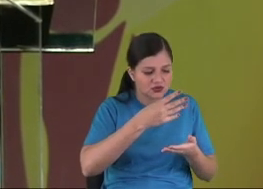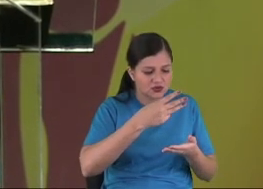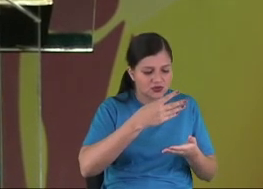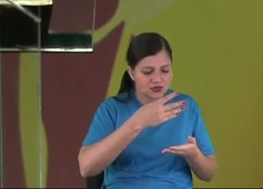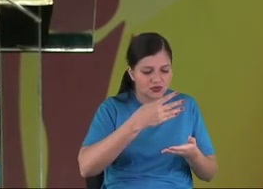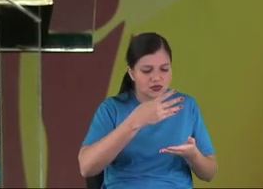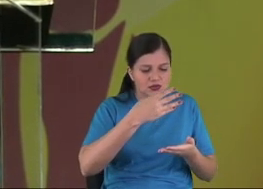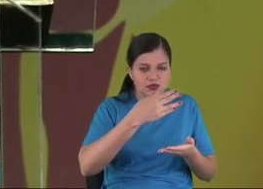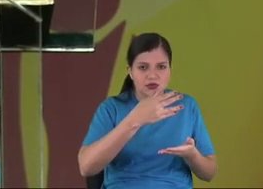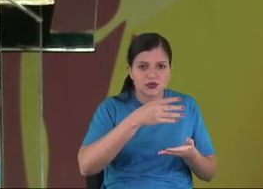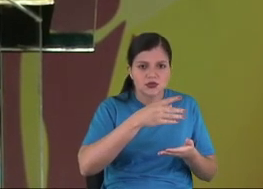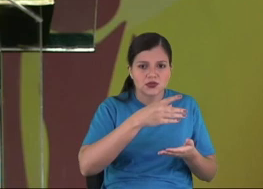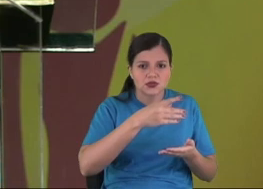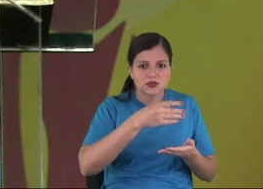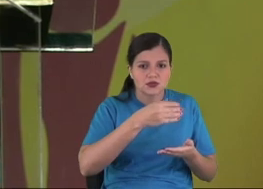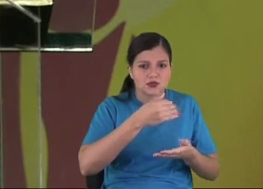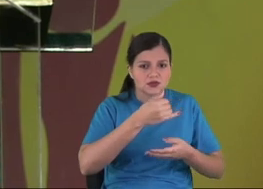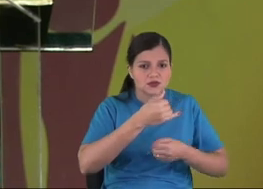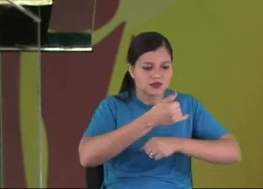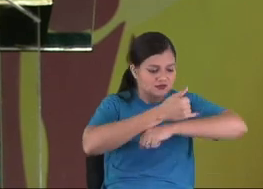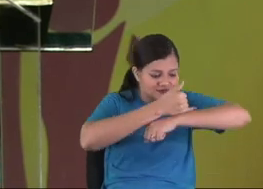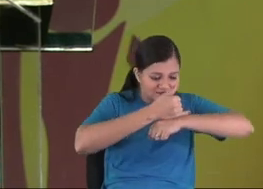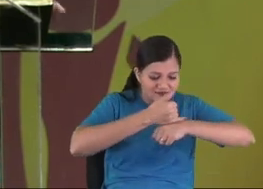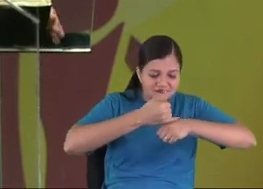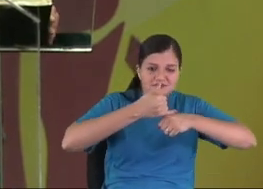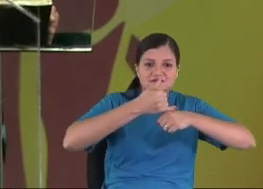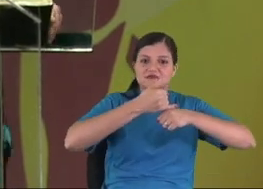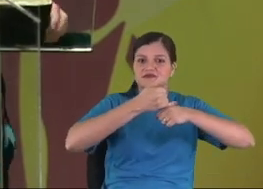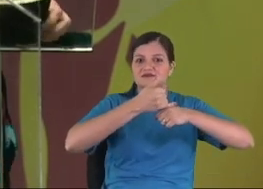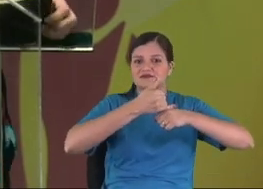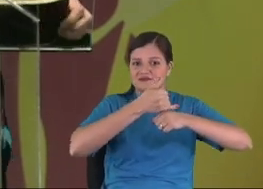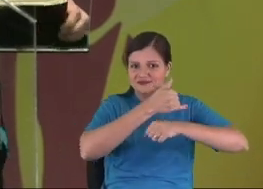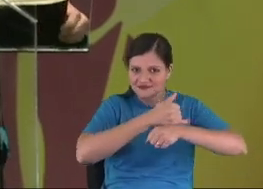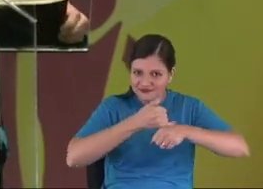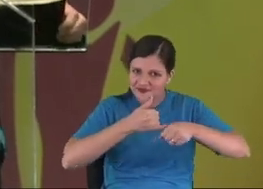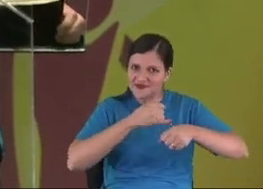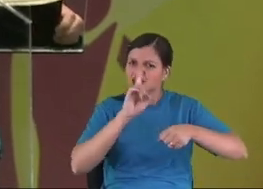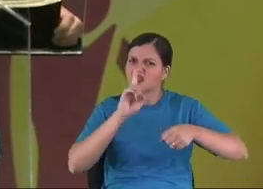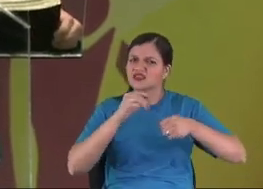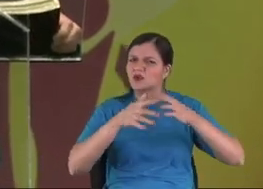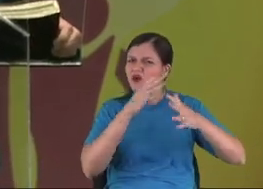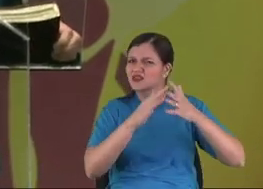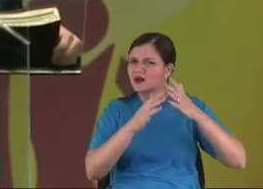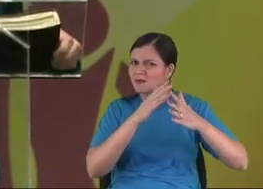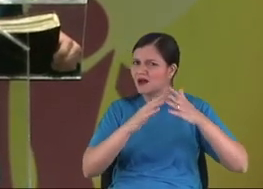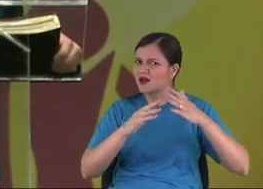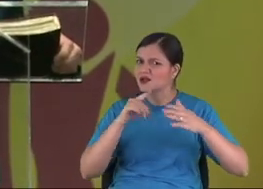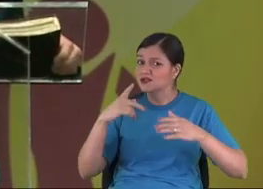intervir até a morte do seu filho. Não intervenha